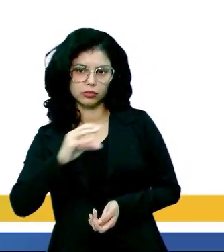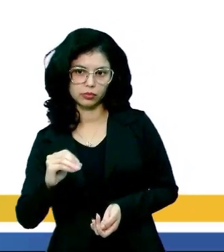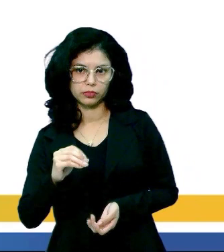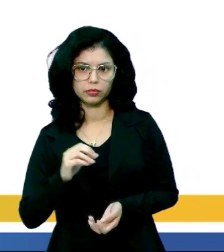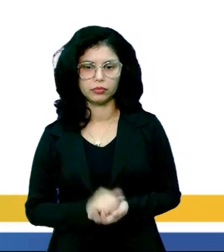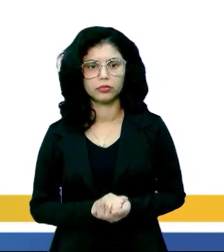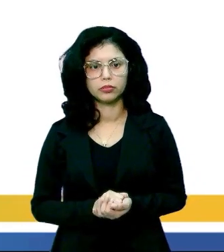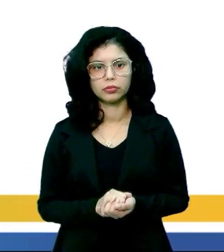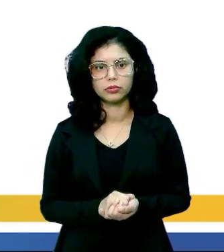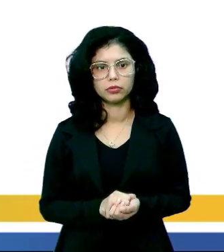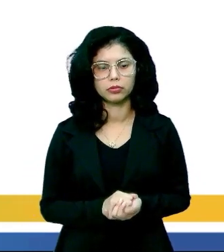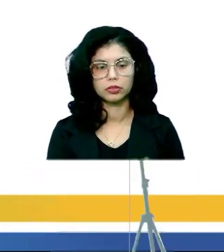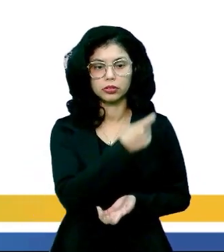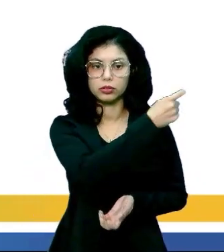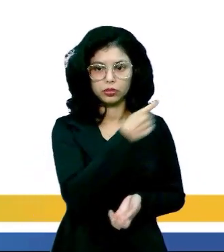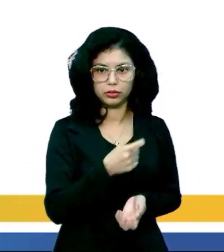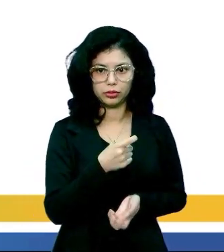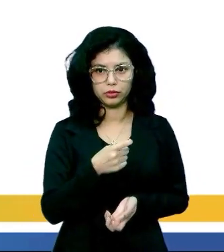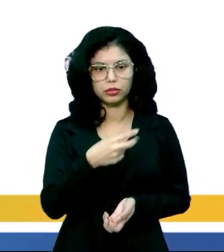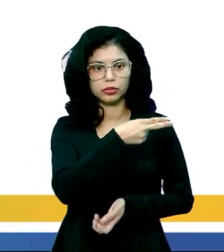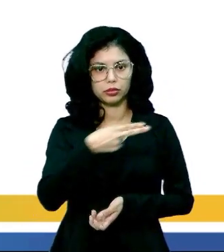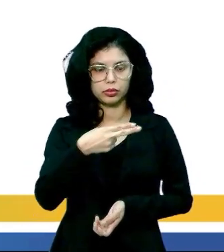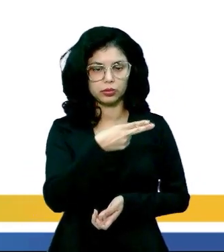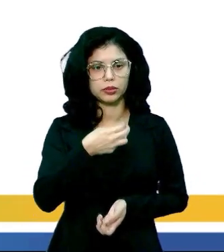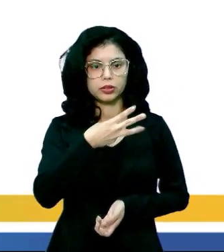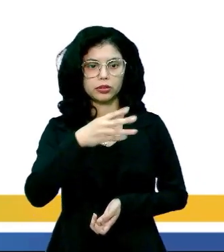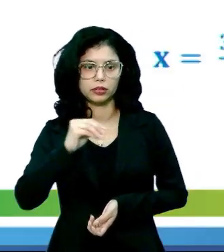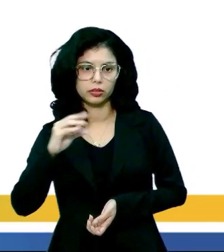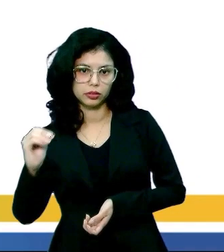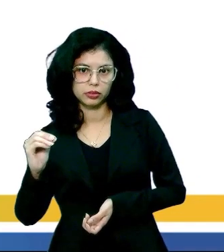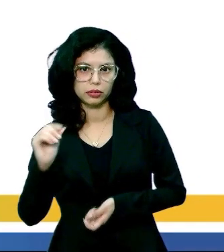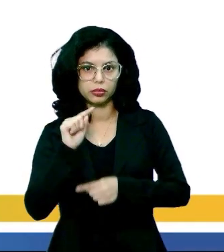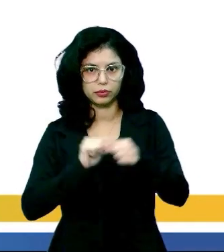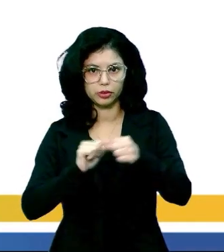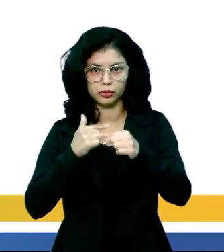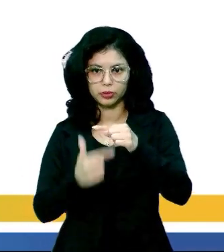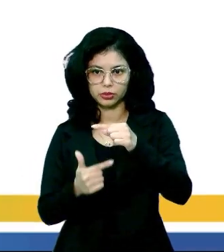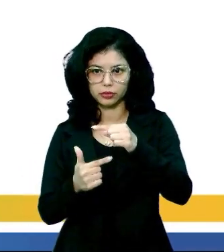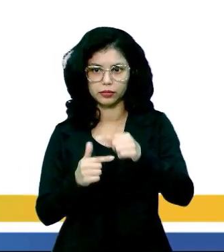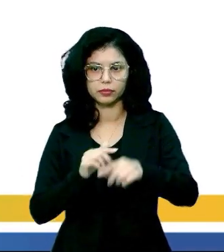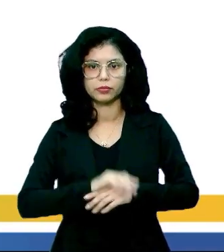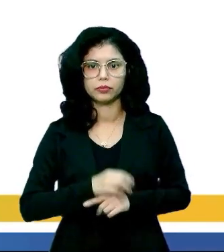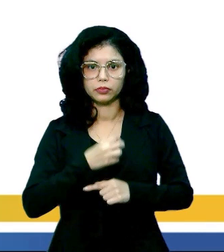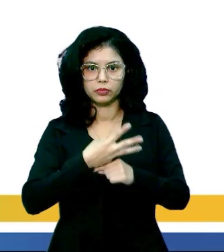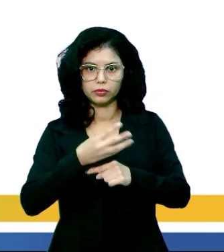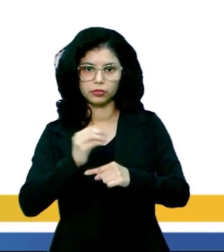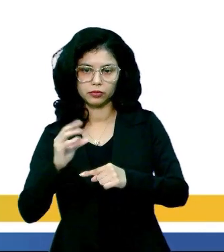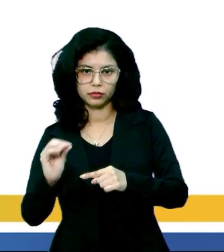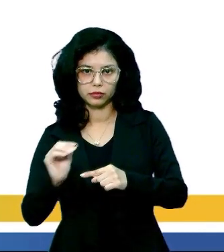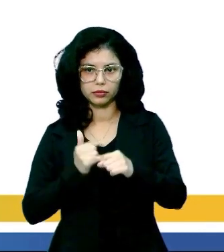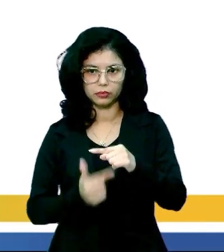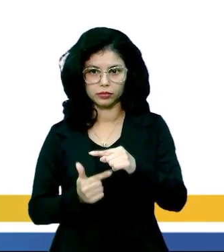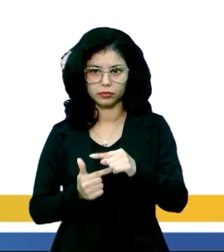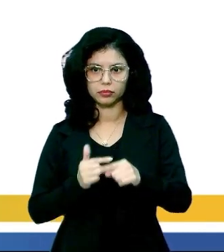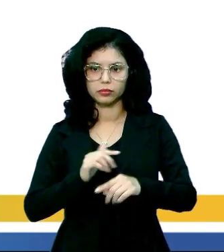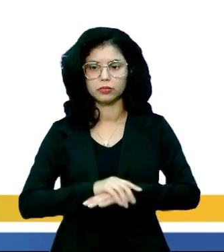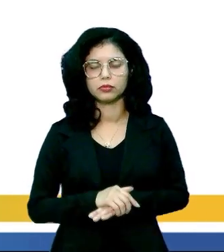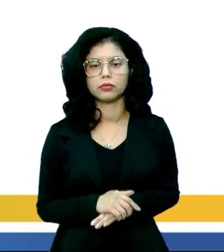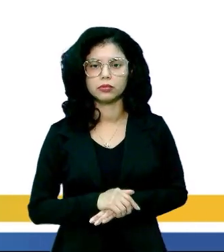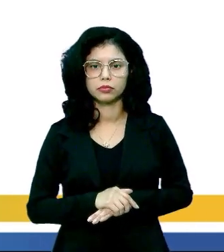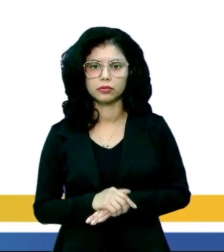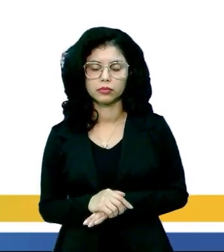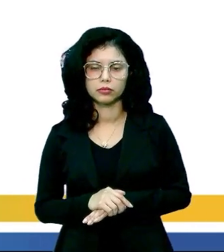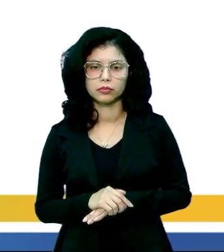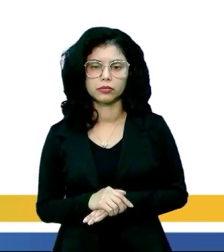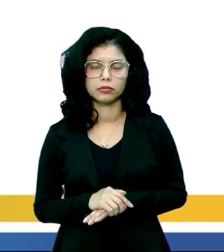2x, que é igual a 300, que é 100 vezes 3. Isolamos a letra x e vamos à